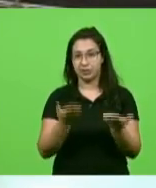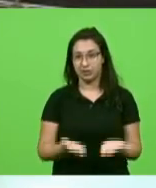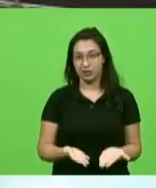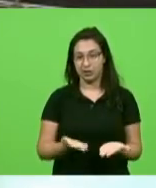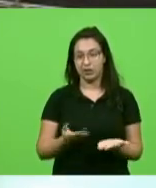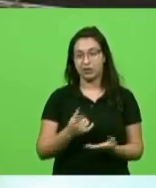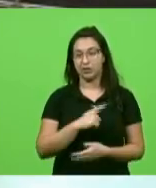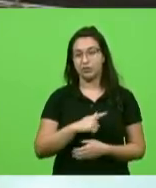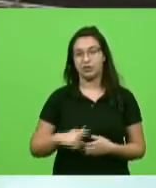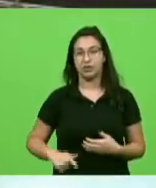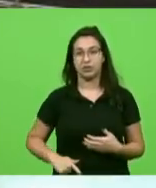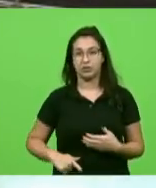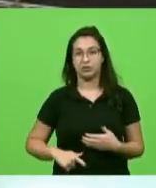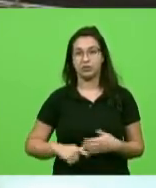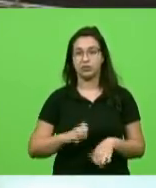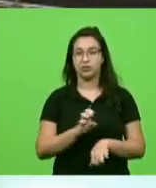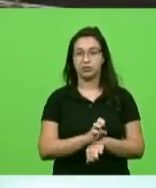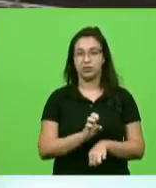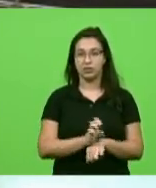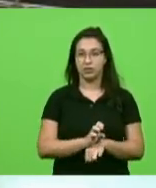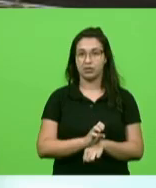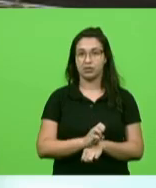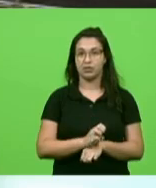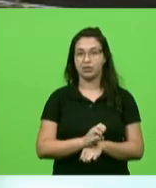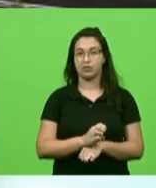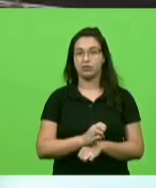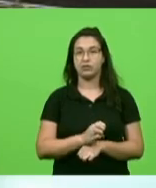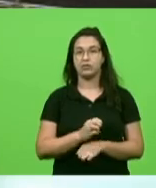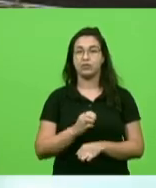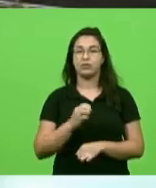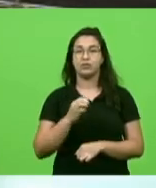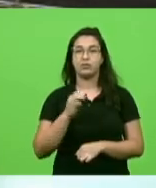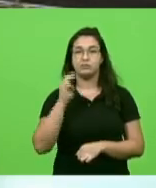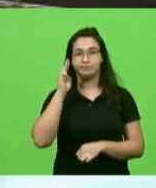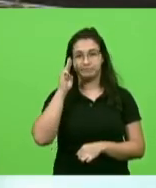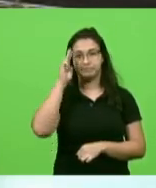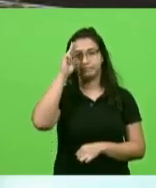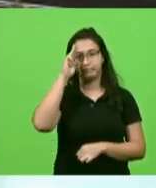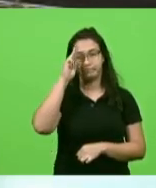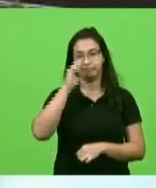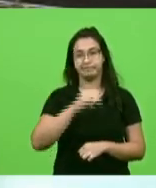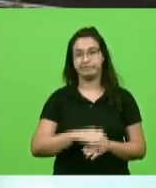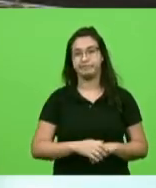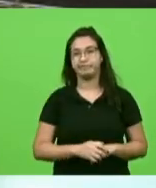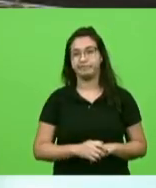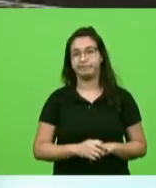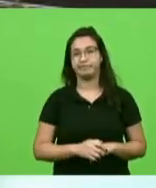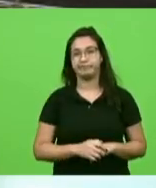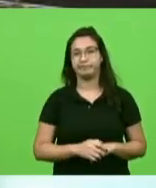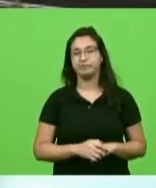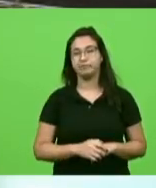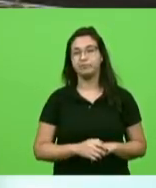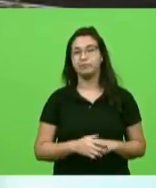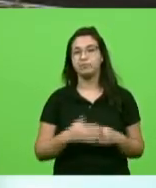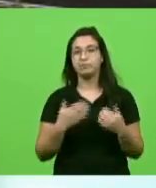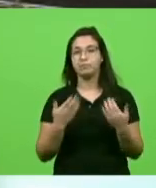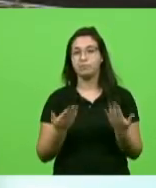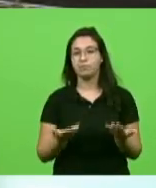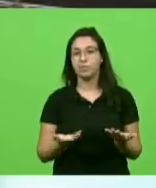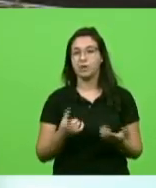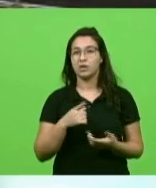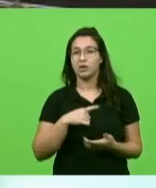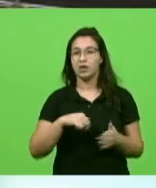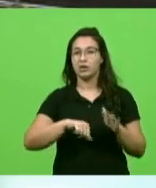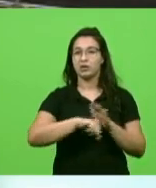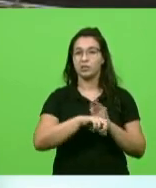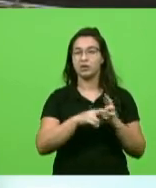Senhor governador do Estado de Santa Catarina Carlos Moisés da Silva abraço tendo como fundamento suposto